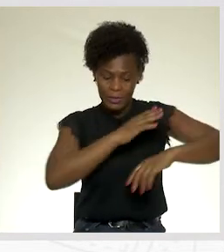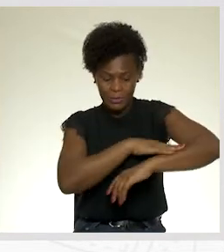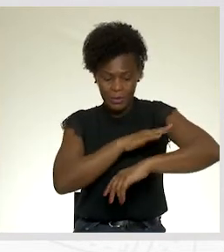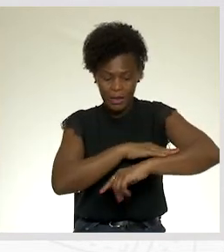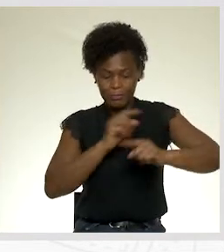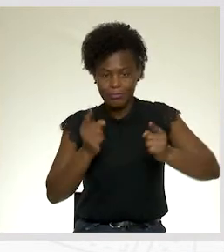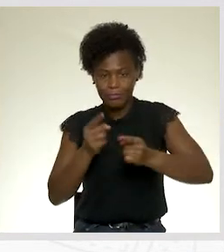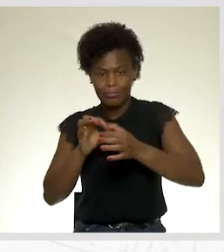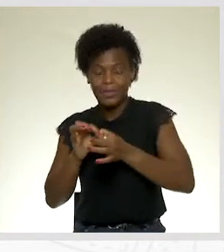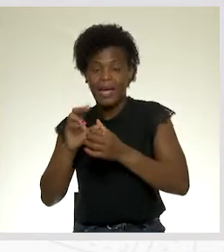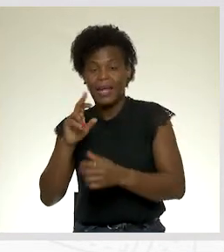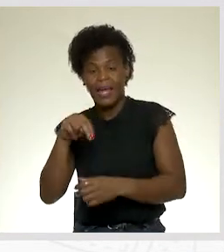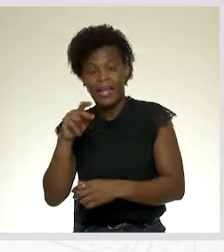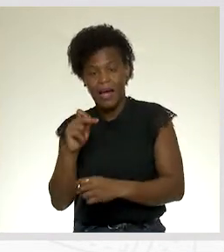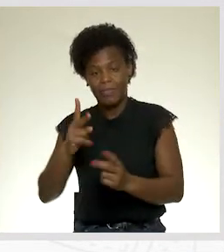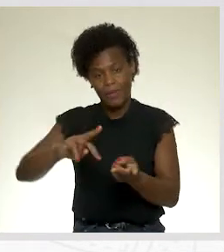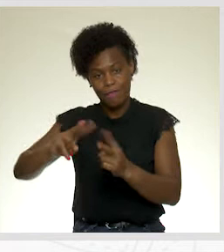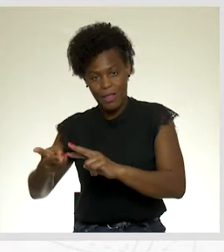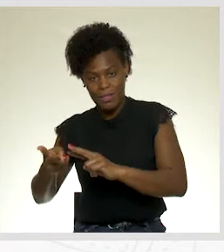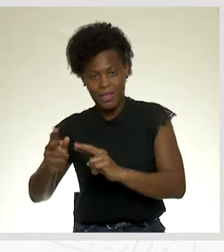de transferência e RNA